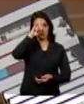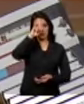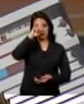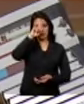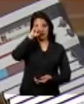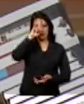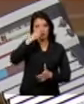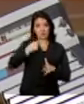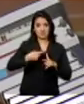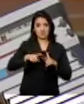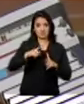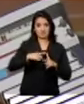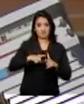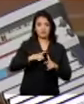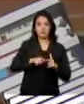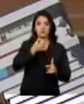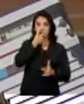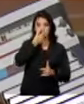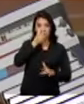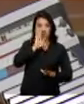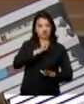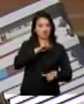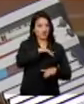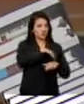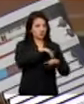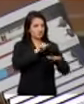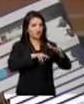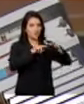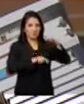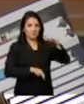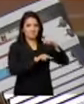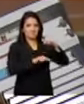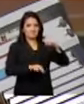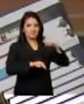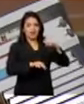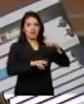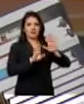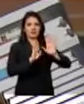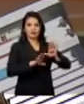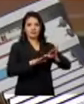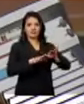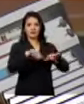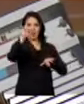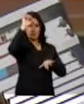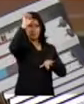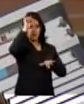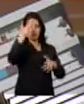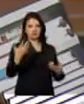já teriam chamado o padre para a extrema unção.